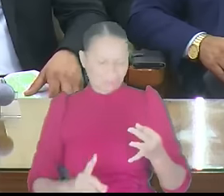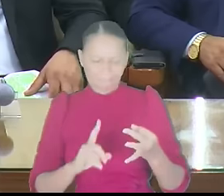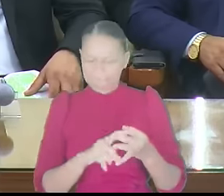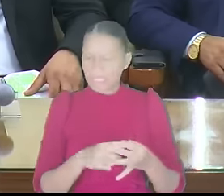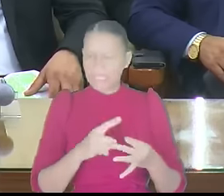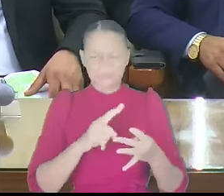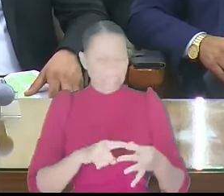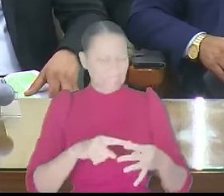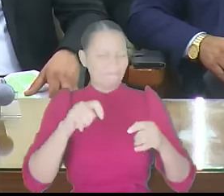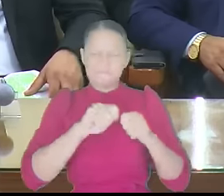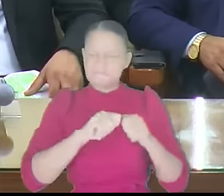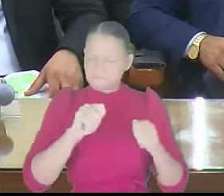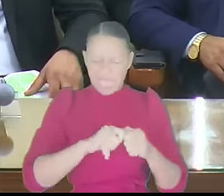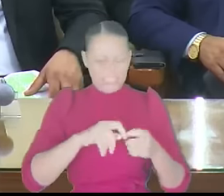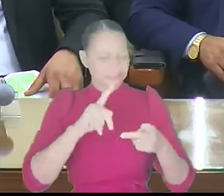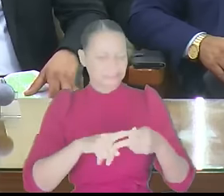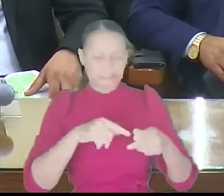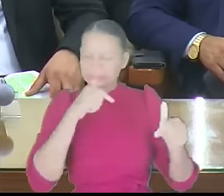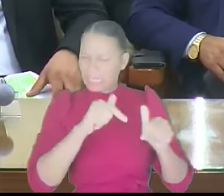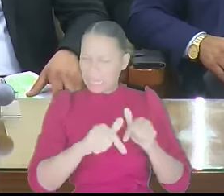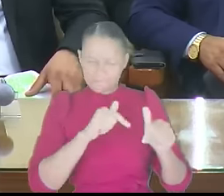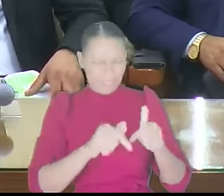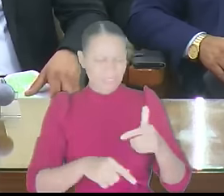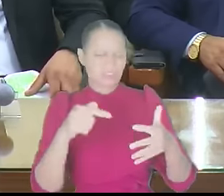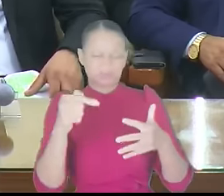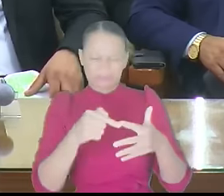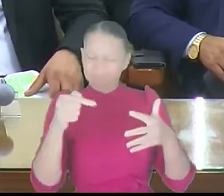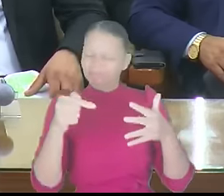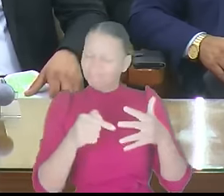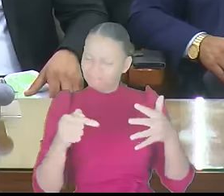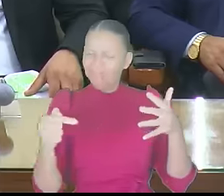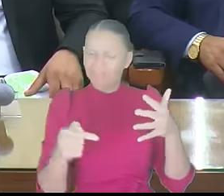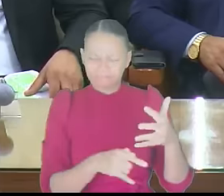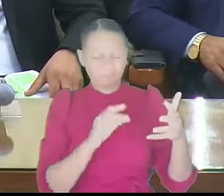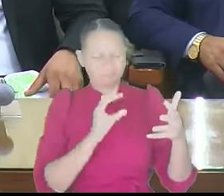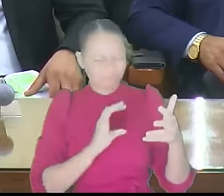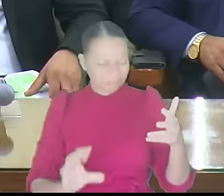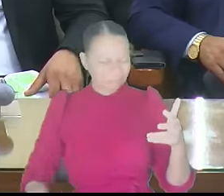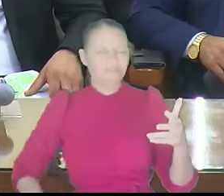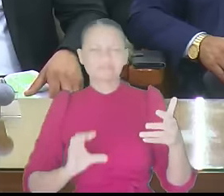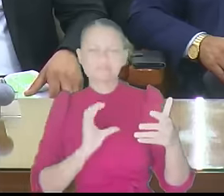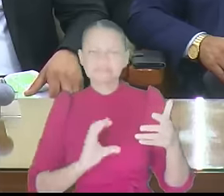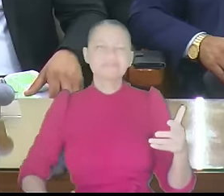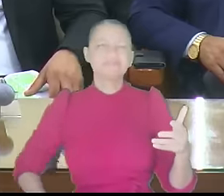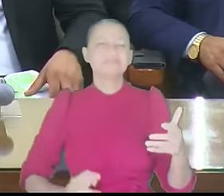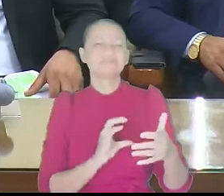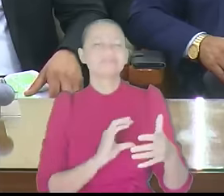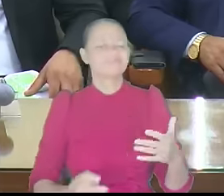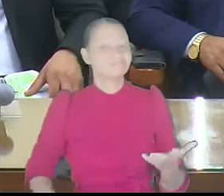assim, Cristo trabalha assim, Cristo, Cristo, Cristo, Cristo, Cristo, Cristo, Cristo.